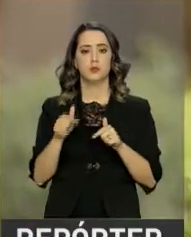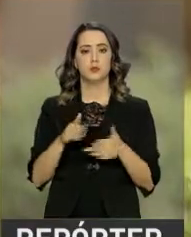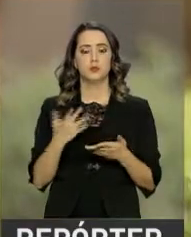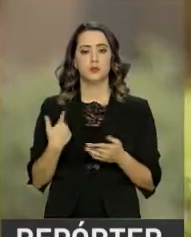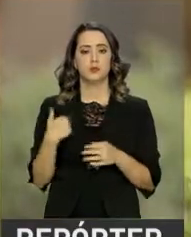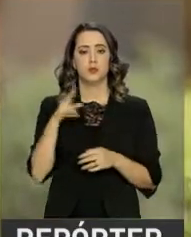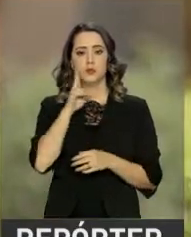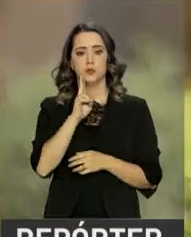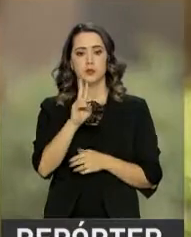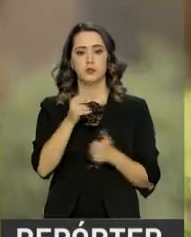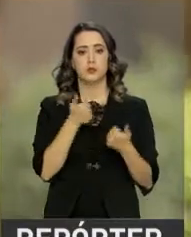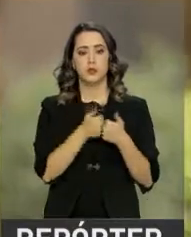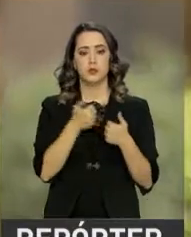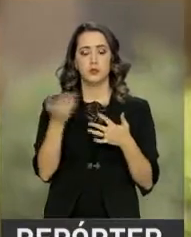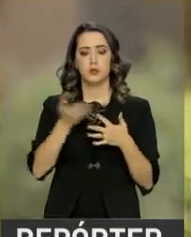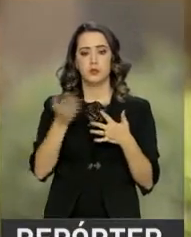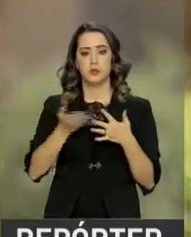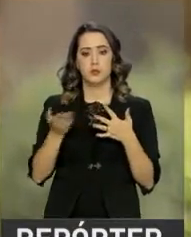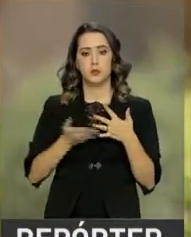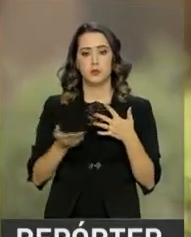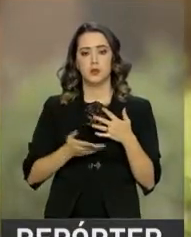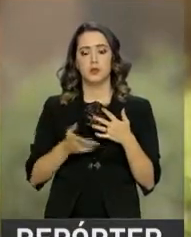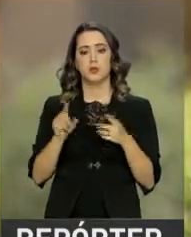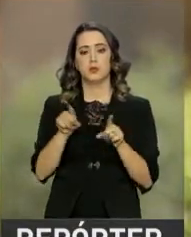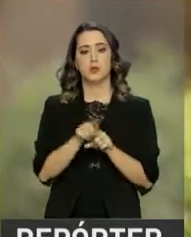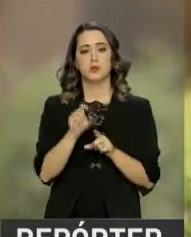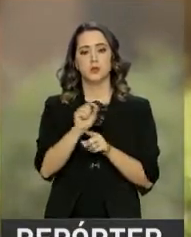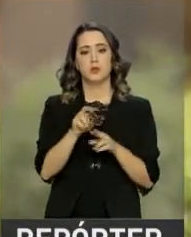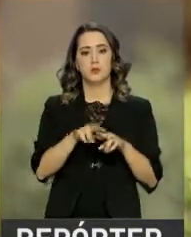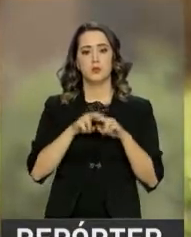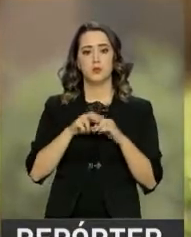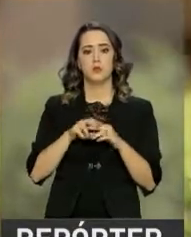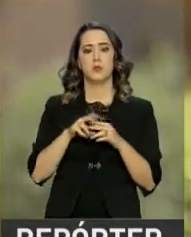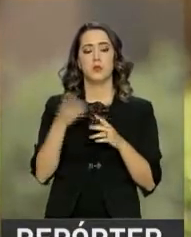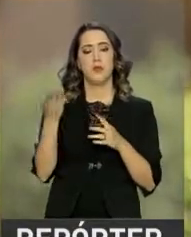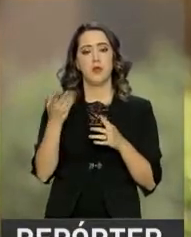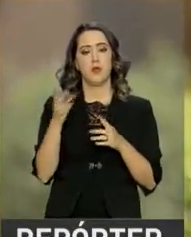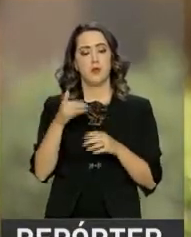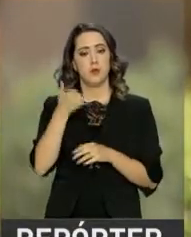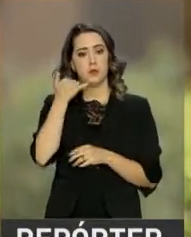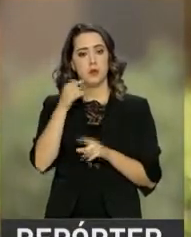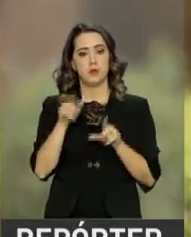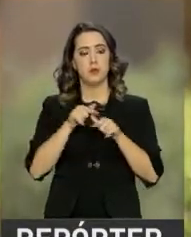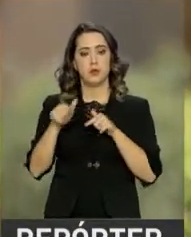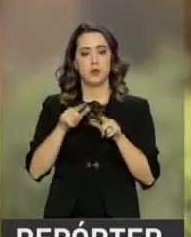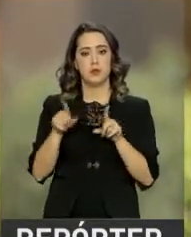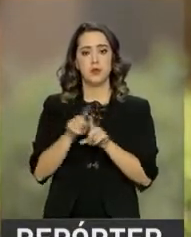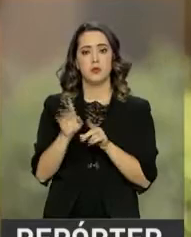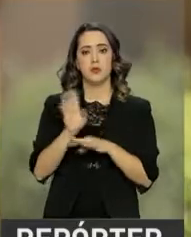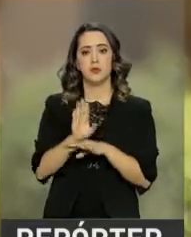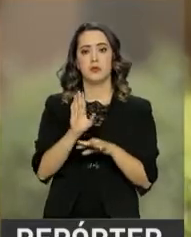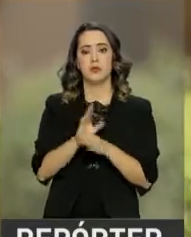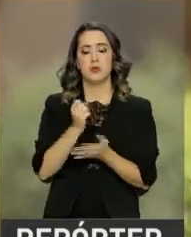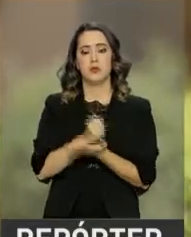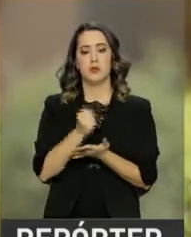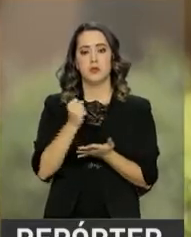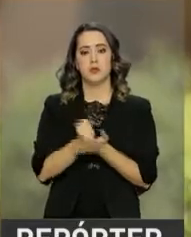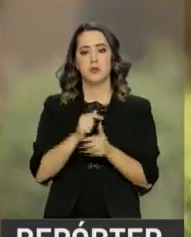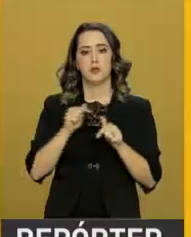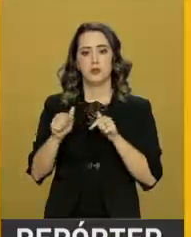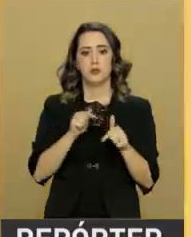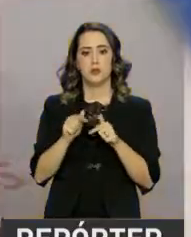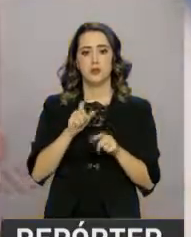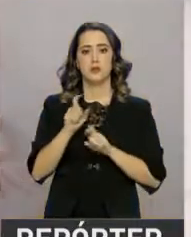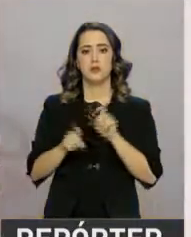e acompanhar o pagamento de parcelas do seguro-desemprego pelo celular. O trabalhador também passou a contar com a carteira de trabalho